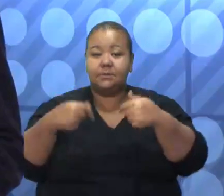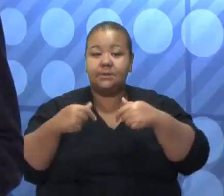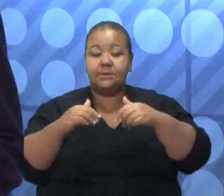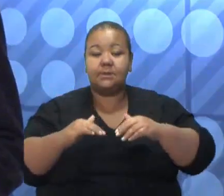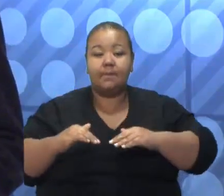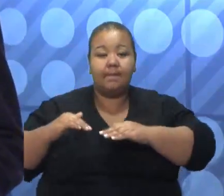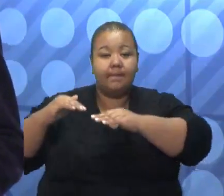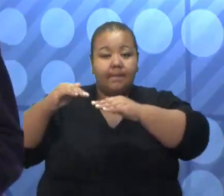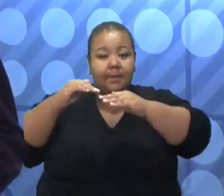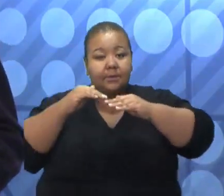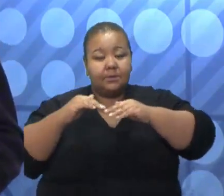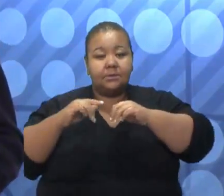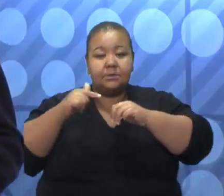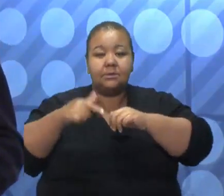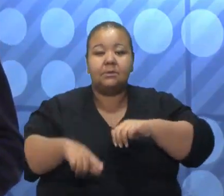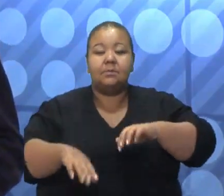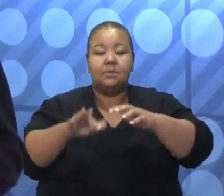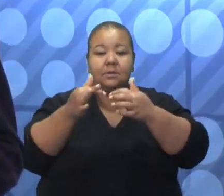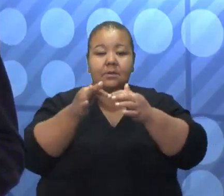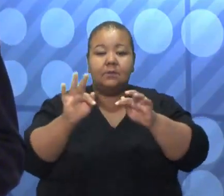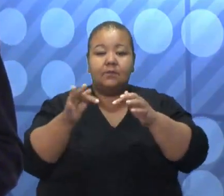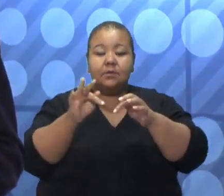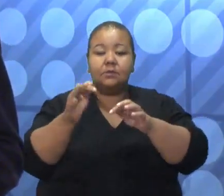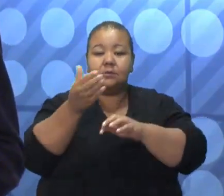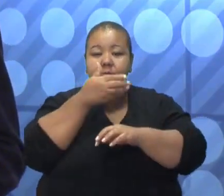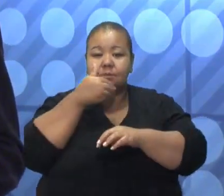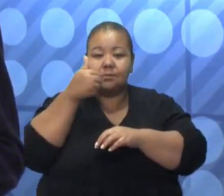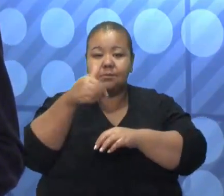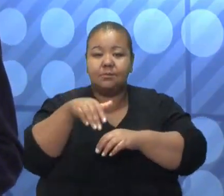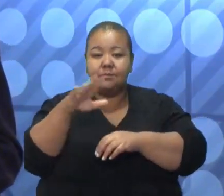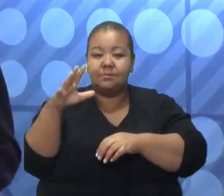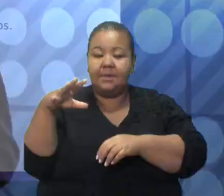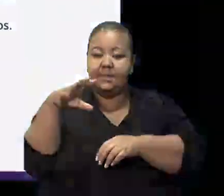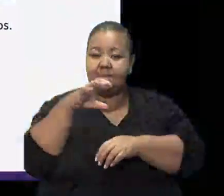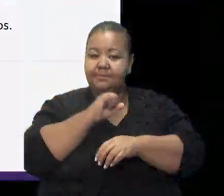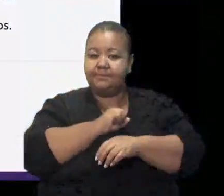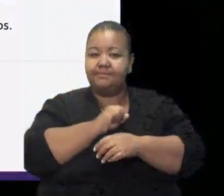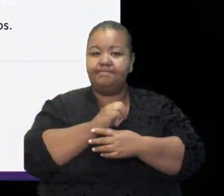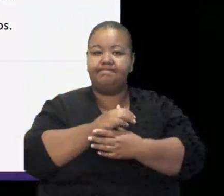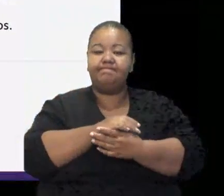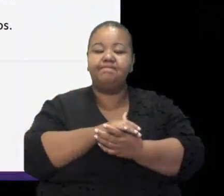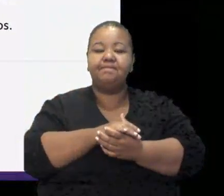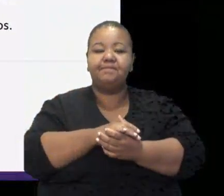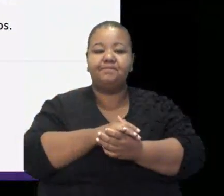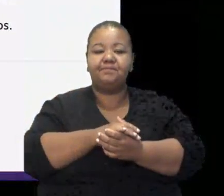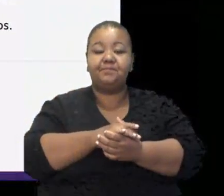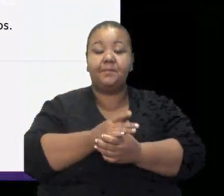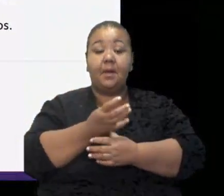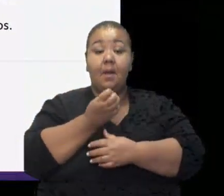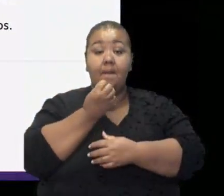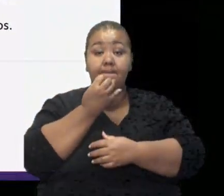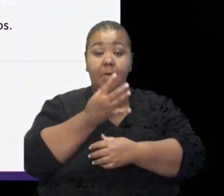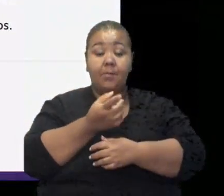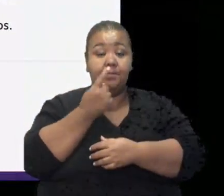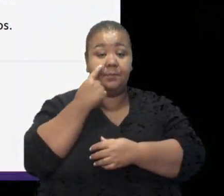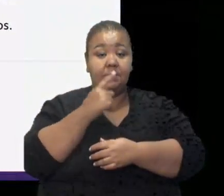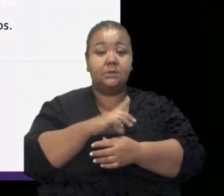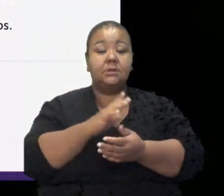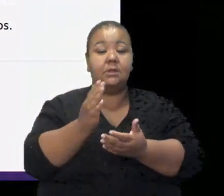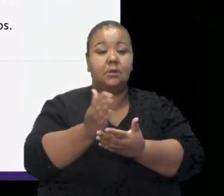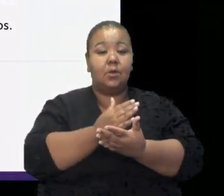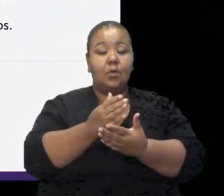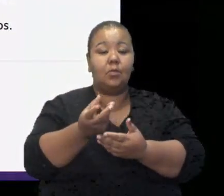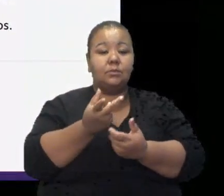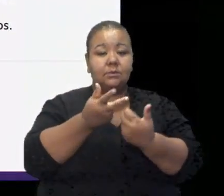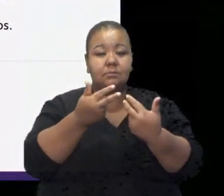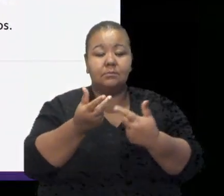os processos para que tenha um fluxo mais interessante e mais ativo. Vamos continuar. Bom, daí a gente tem alguns benefícios